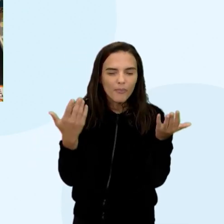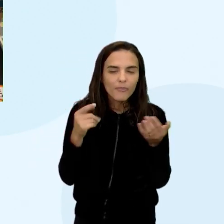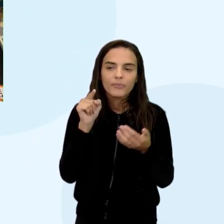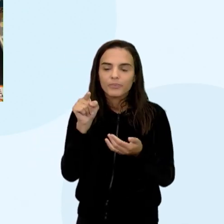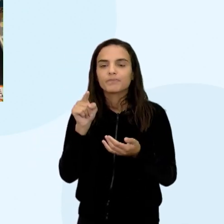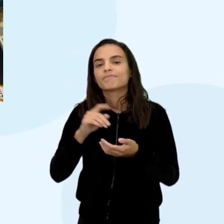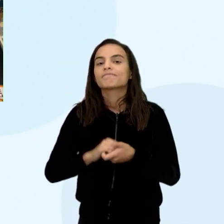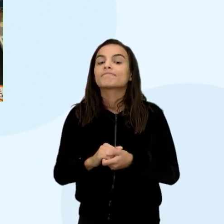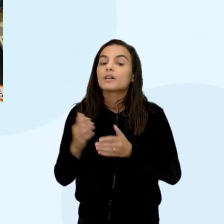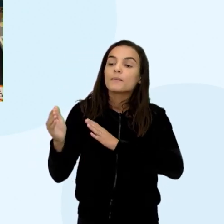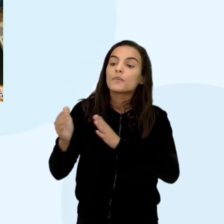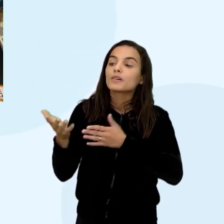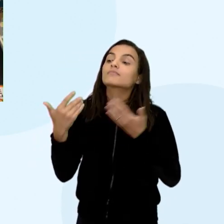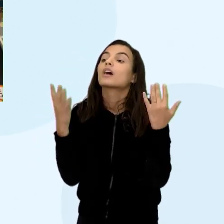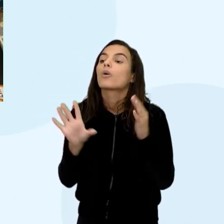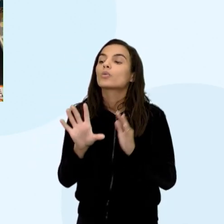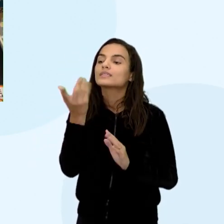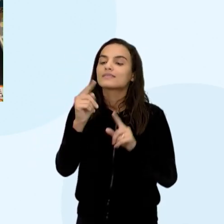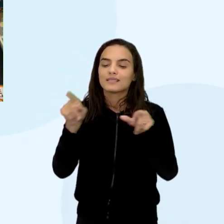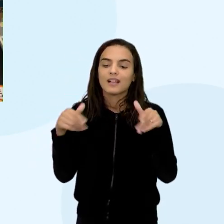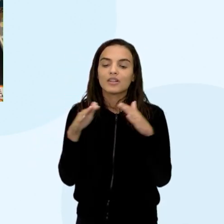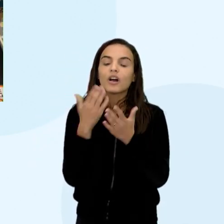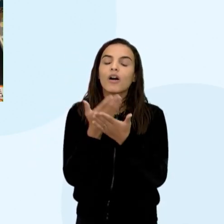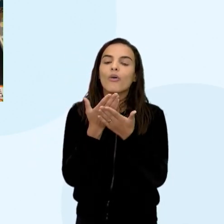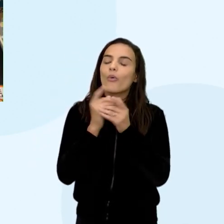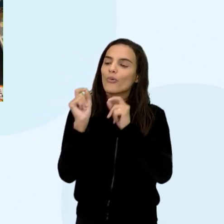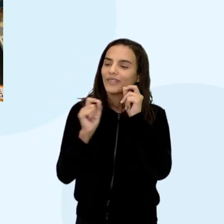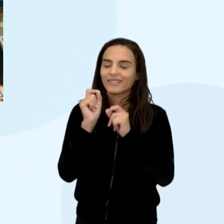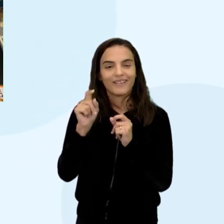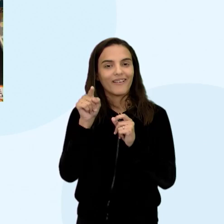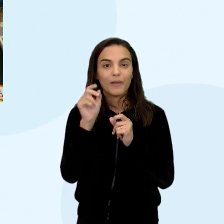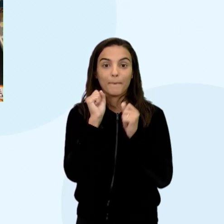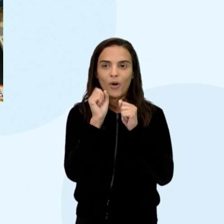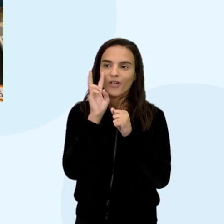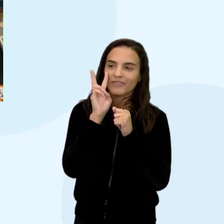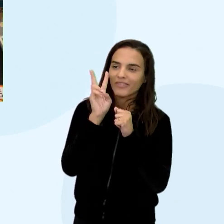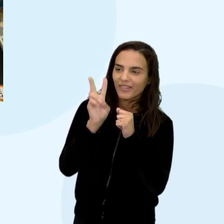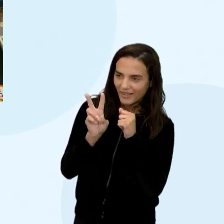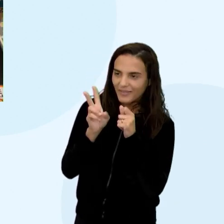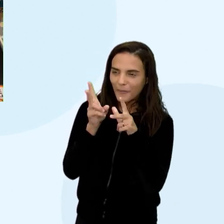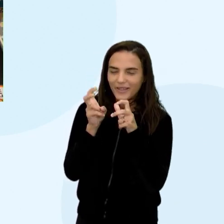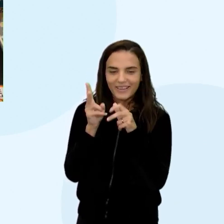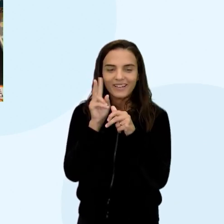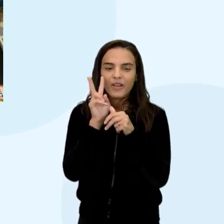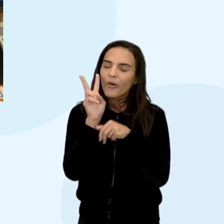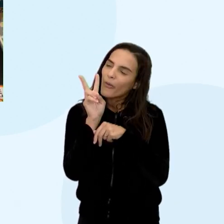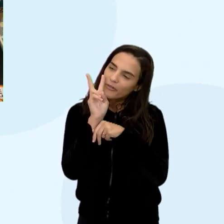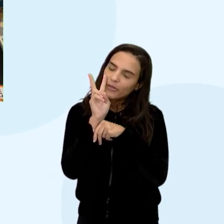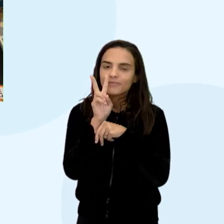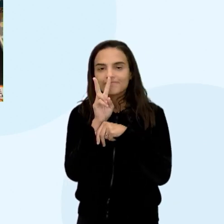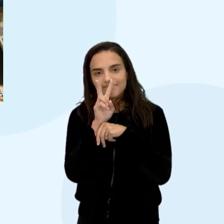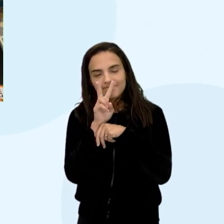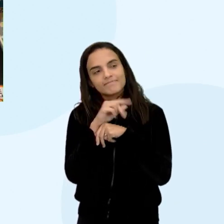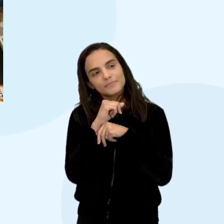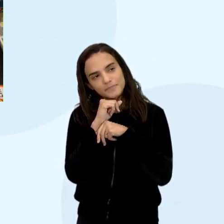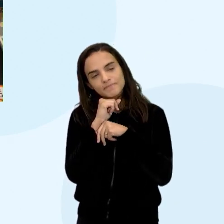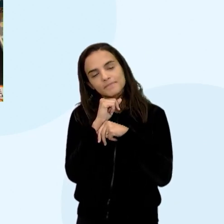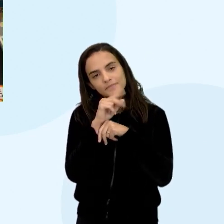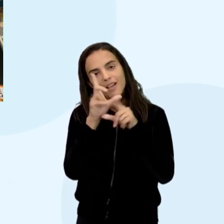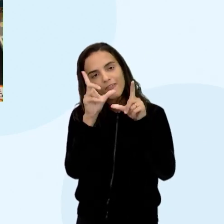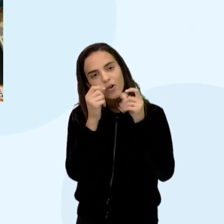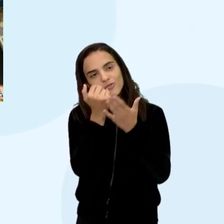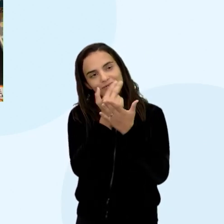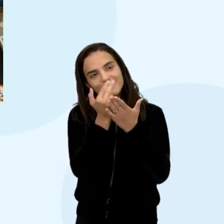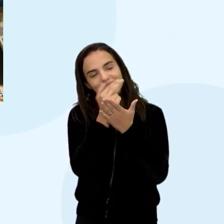nesse momento, o que está acontecendo dentro da sala de aula? Ele pode olhar, percebe que ele está olhando para a